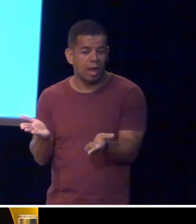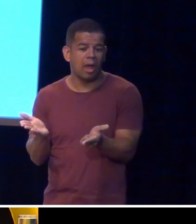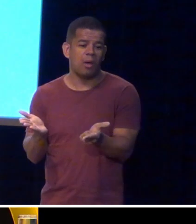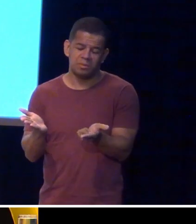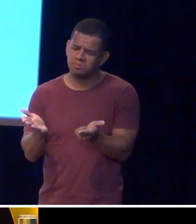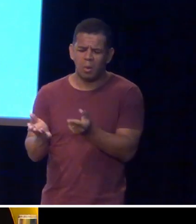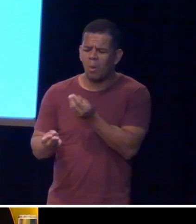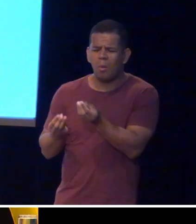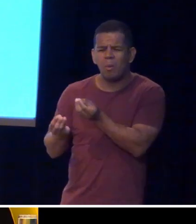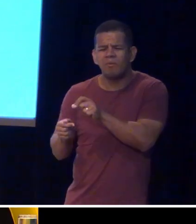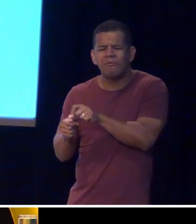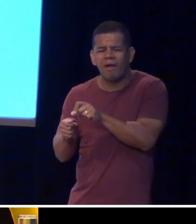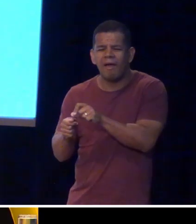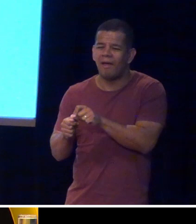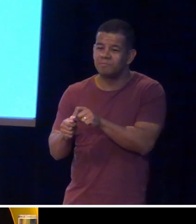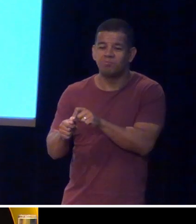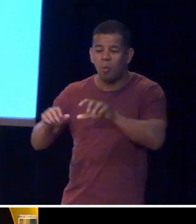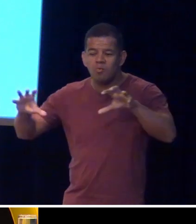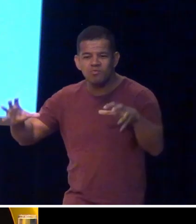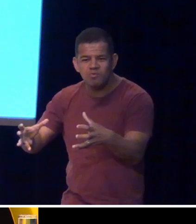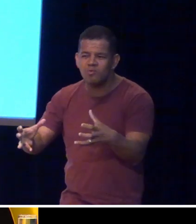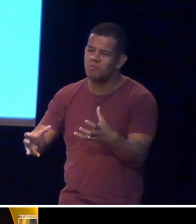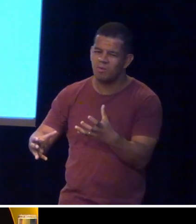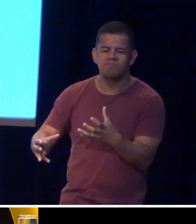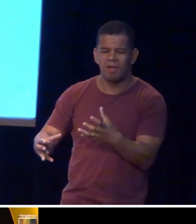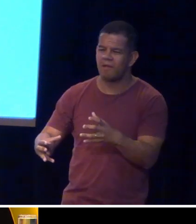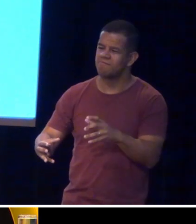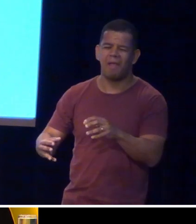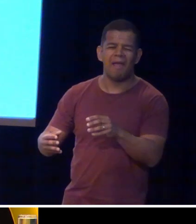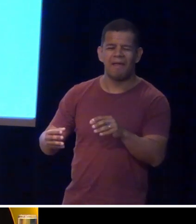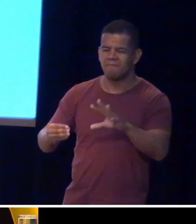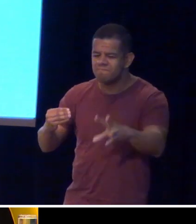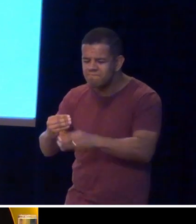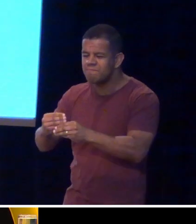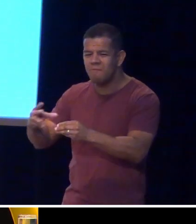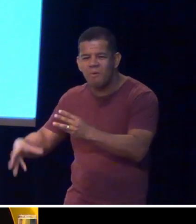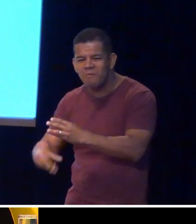de um jornal coletiva, né, em que todos da turma